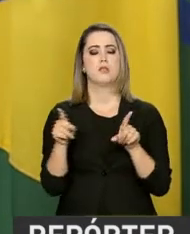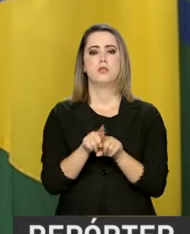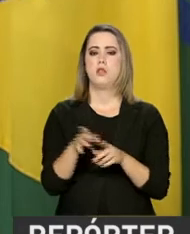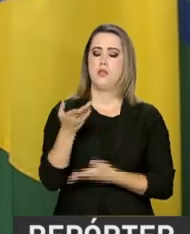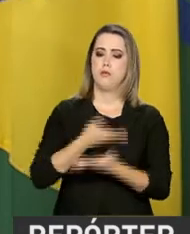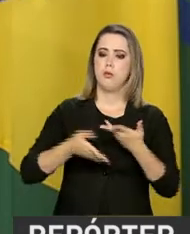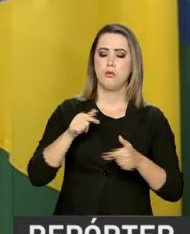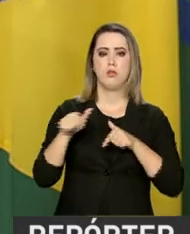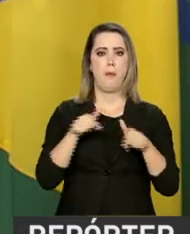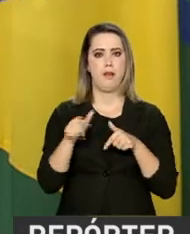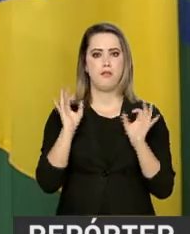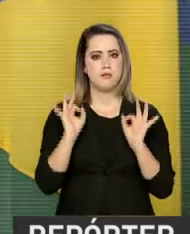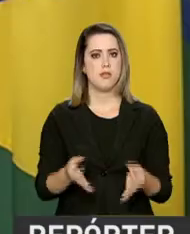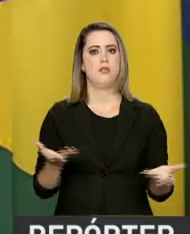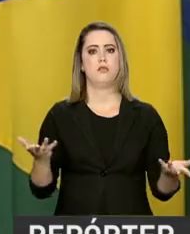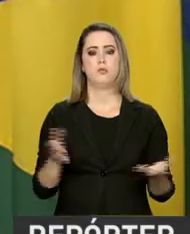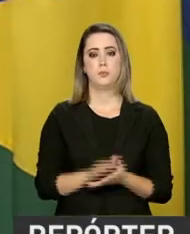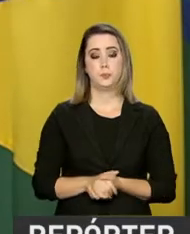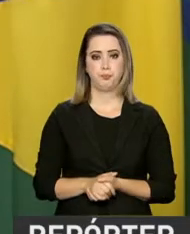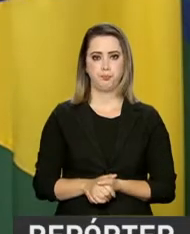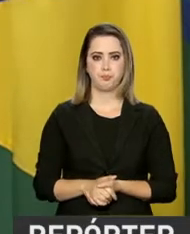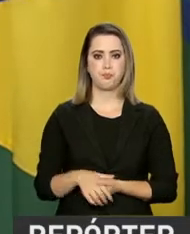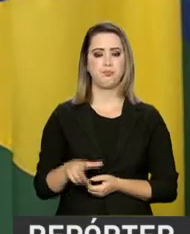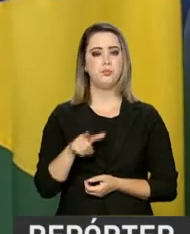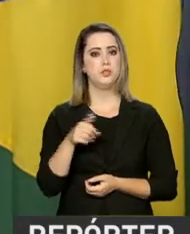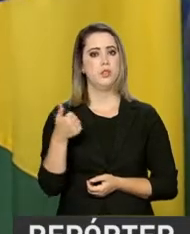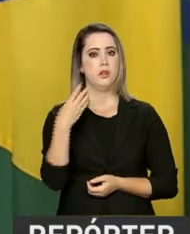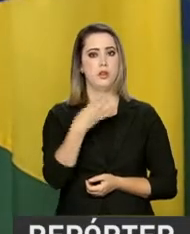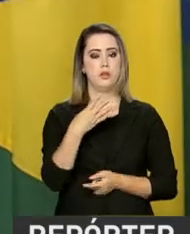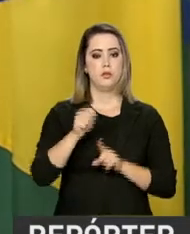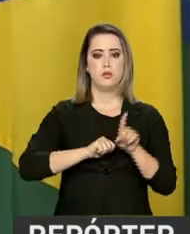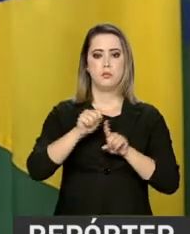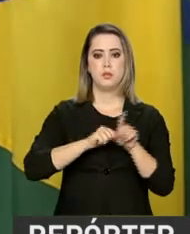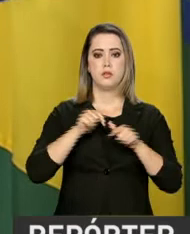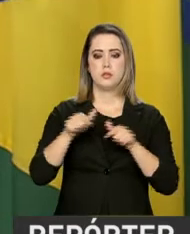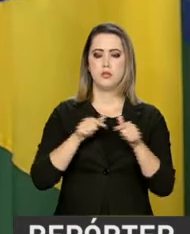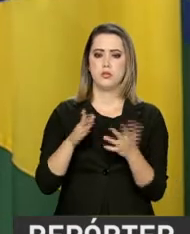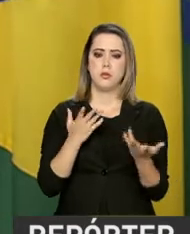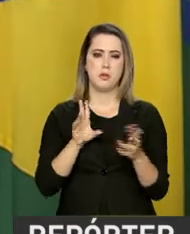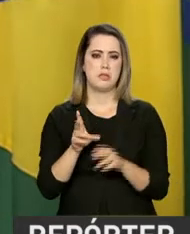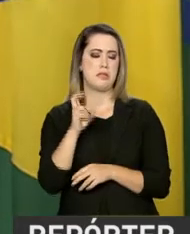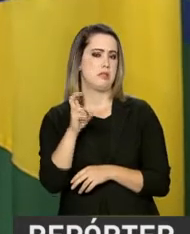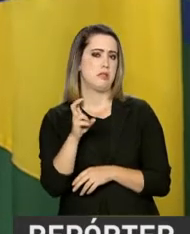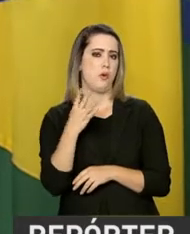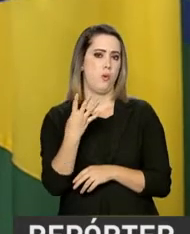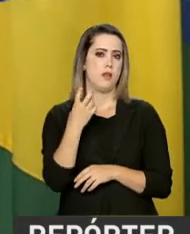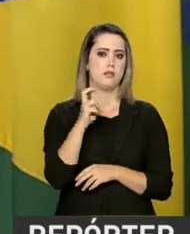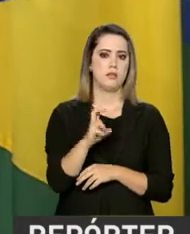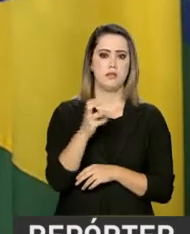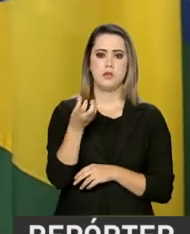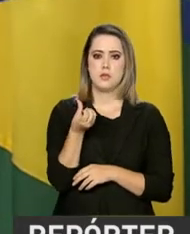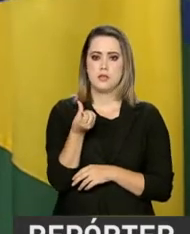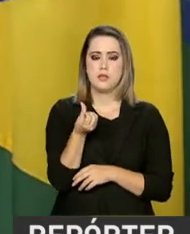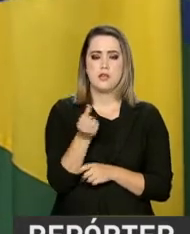trato da coisa pública estamos com 14 meses mas é como se tivéssemos quatro cinco seis anos de governo